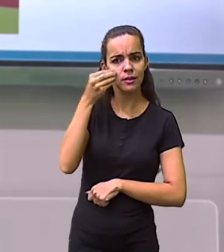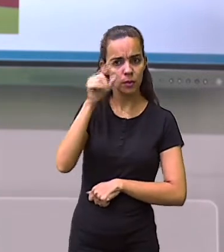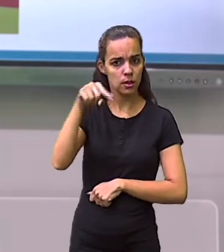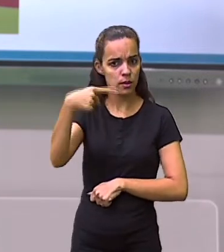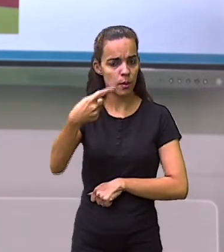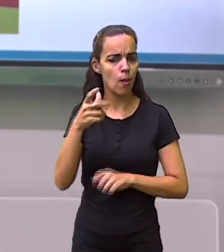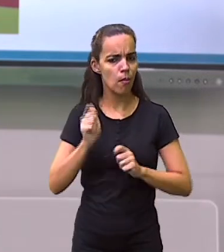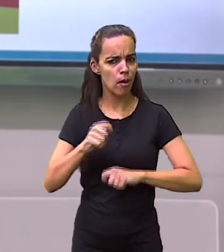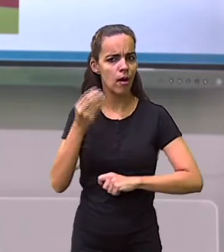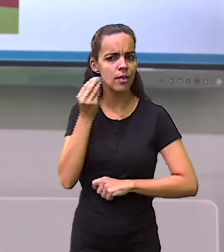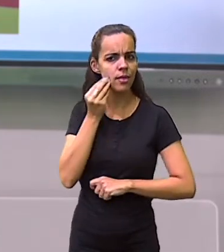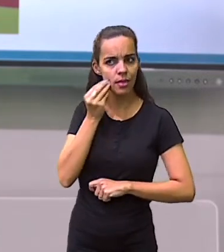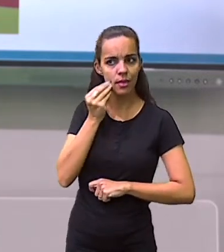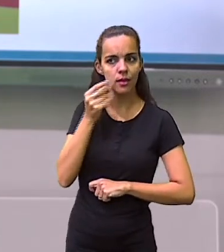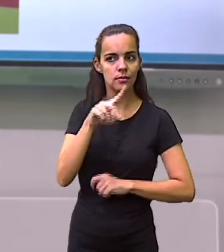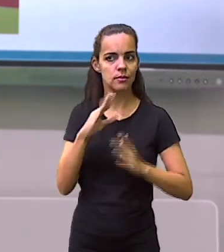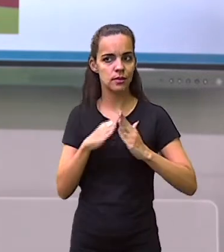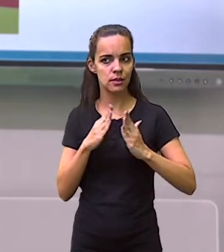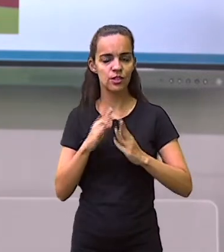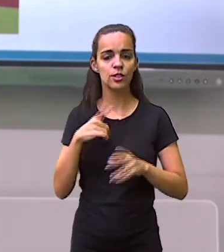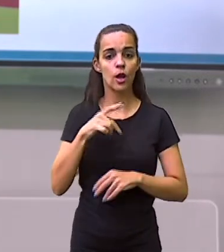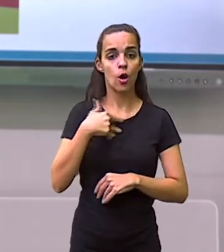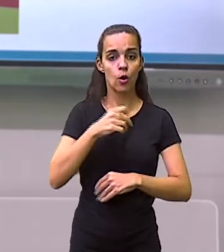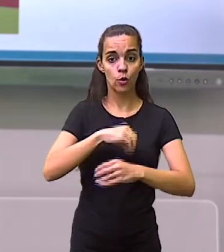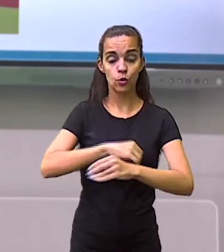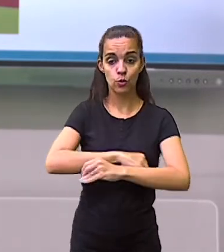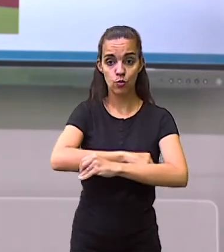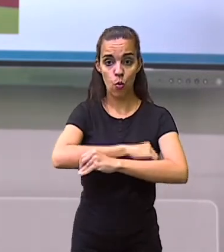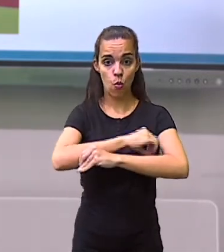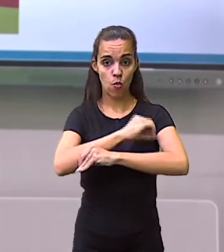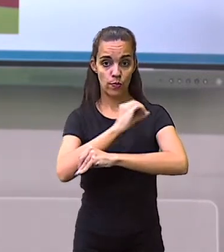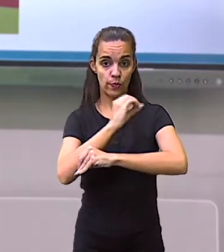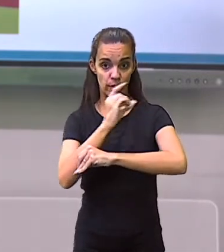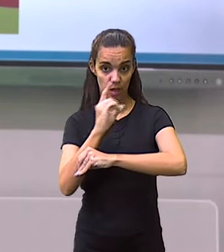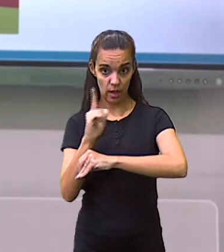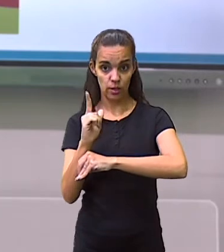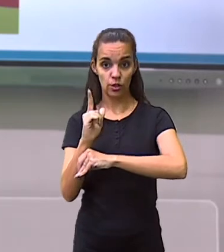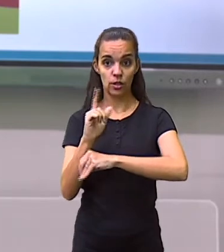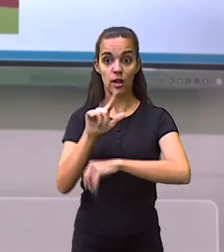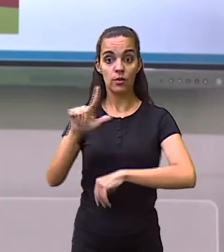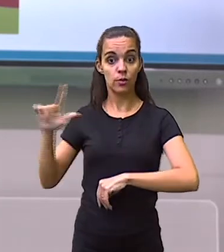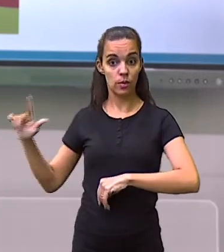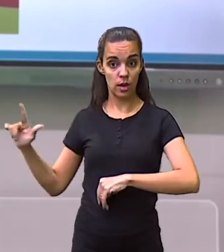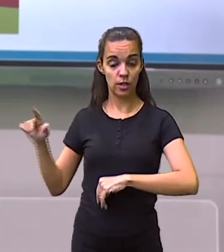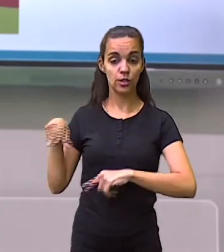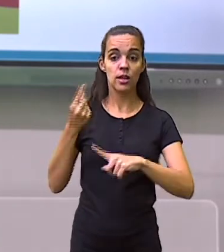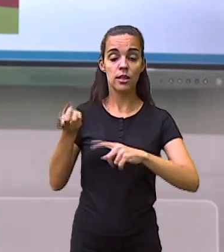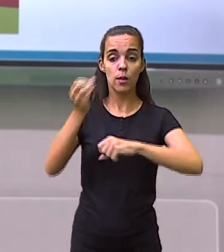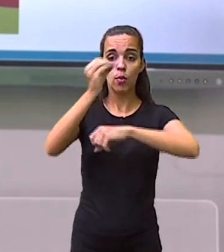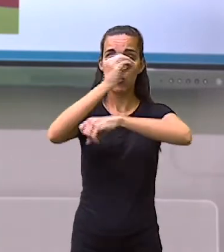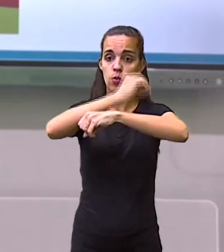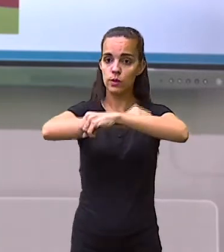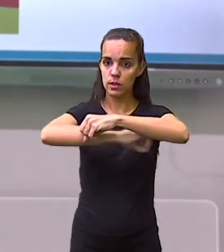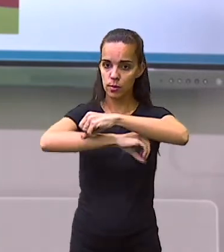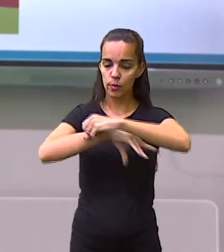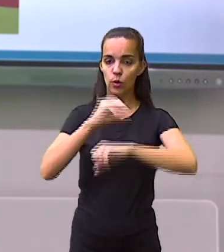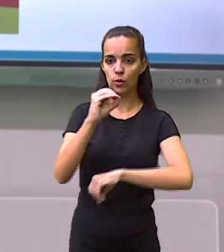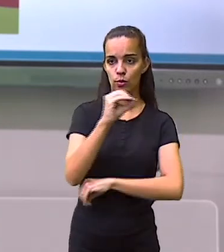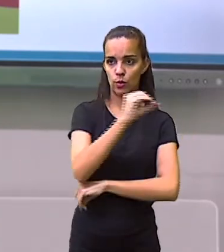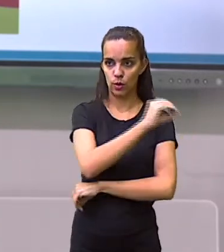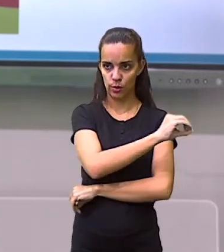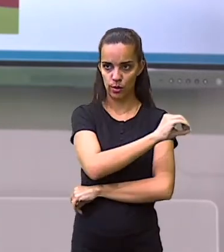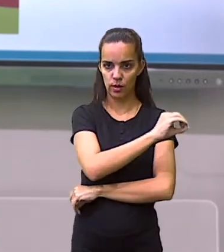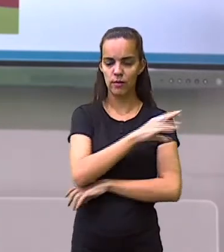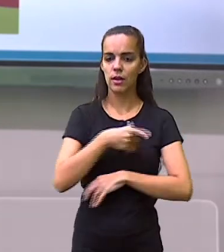depois. Observe qual é a posição leste com o nascer do Sol e também a posição oeste, onde ele se põe. E